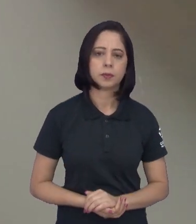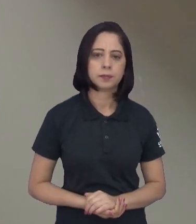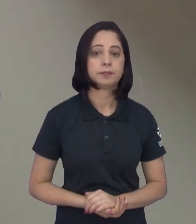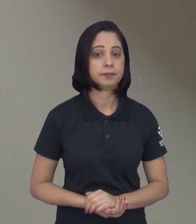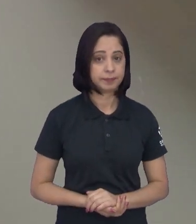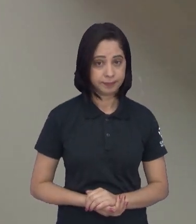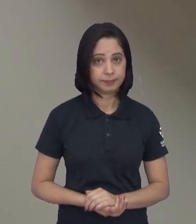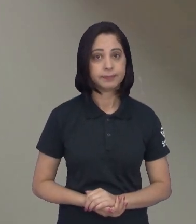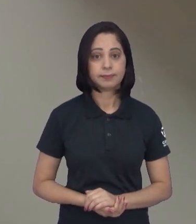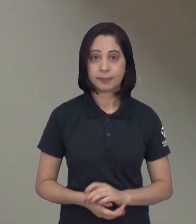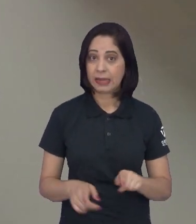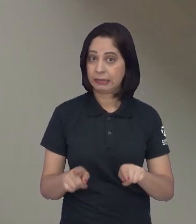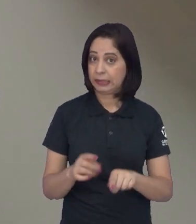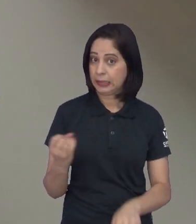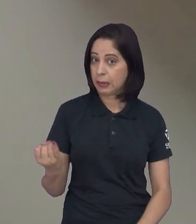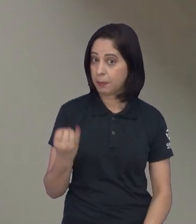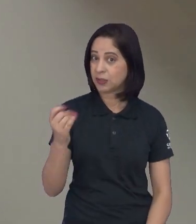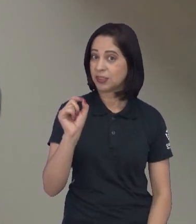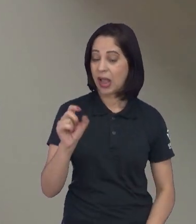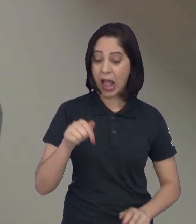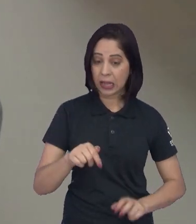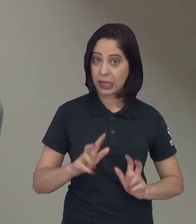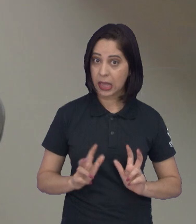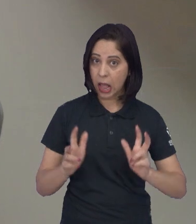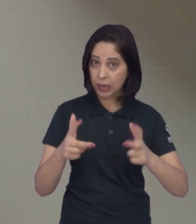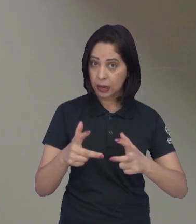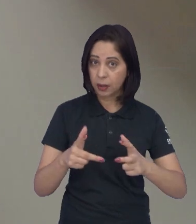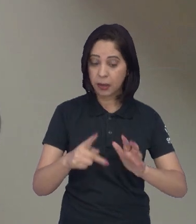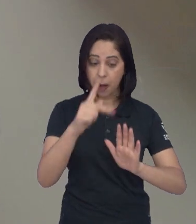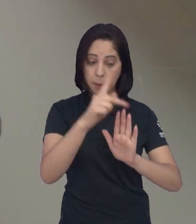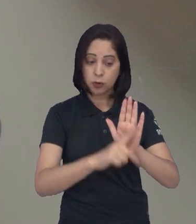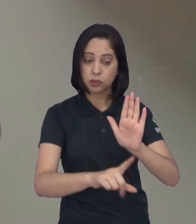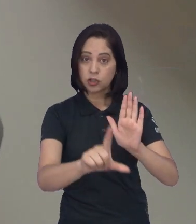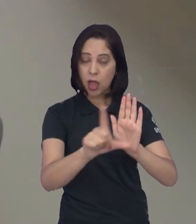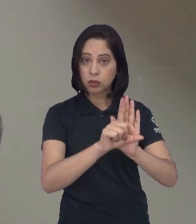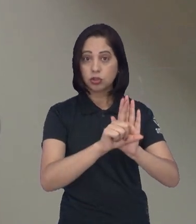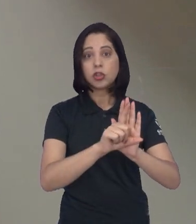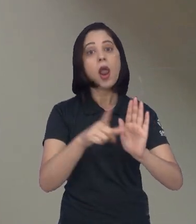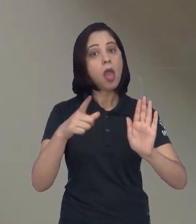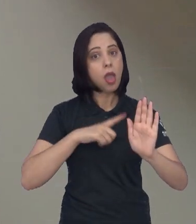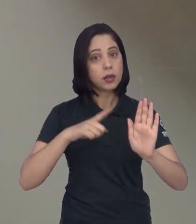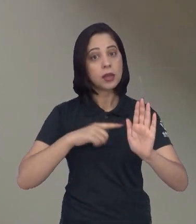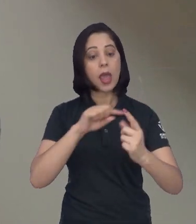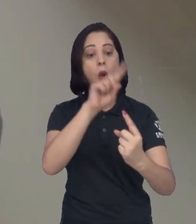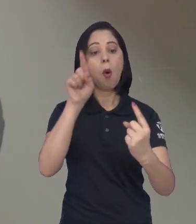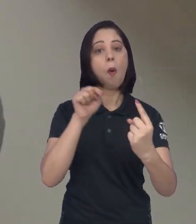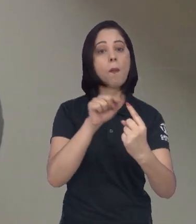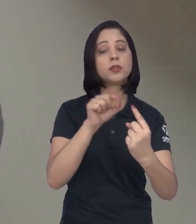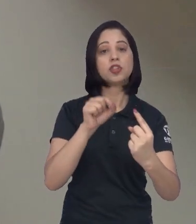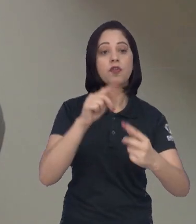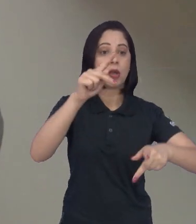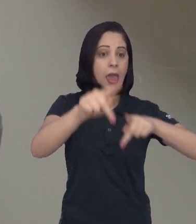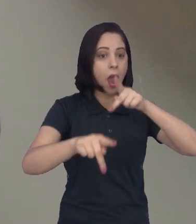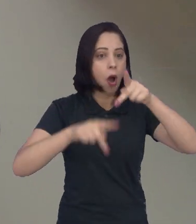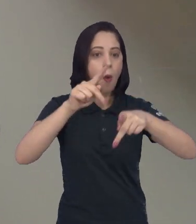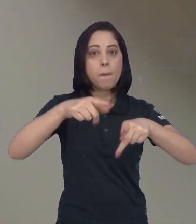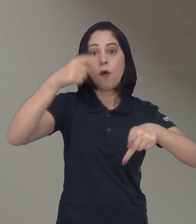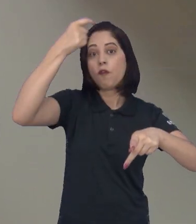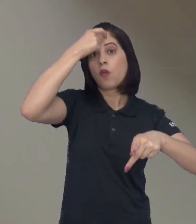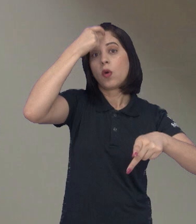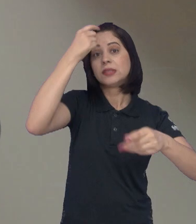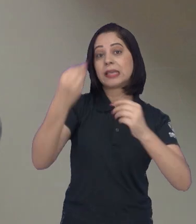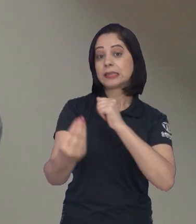importante falar também que a câmara tem projetos para conscientizar a população sobre os cuidados com a